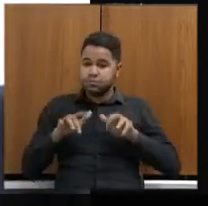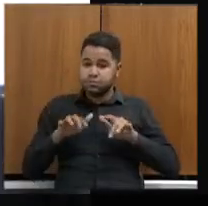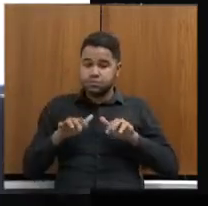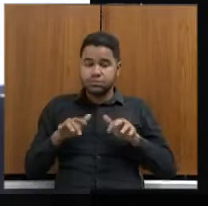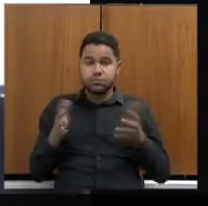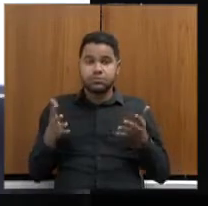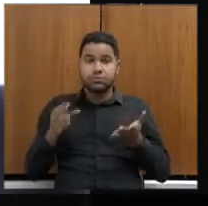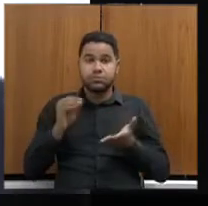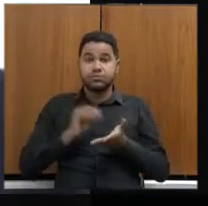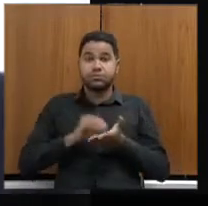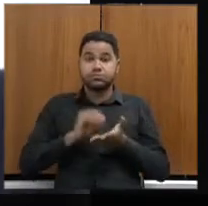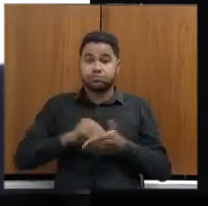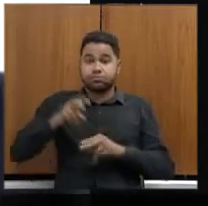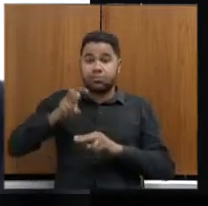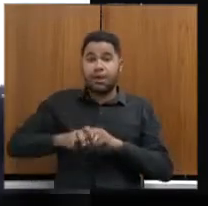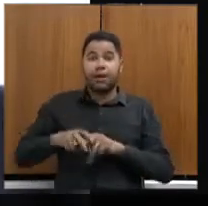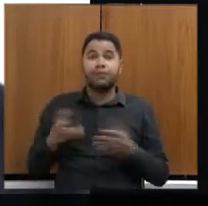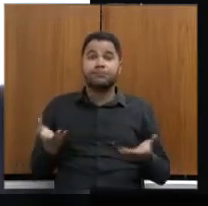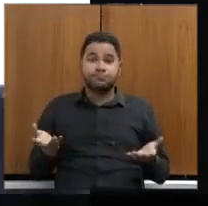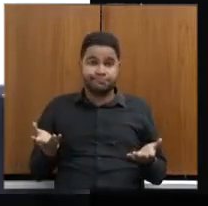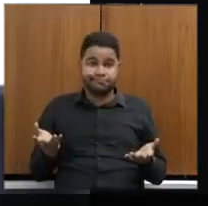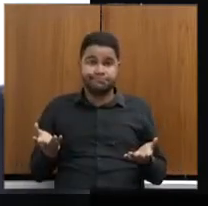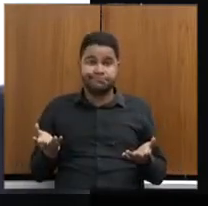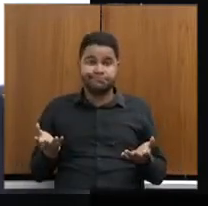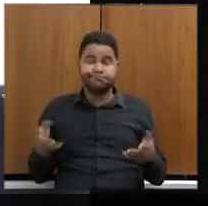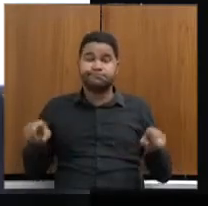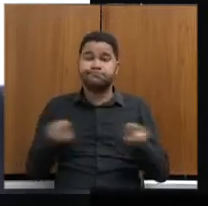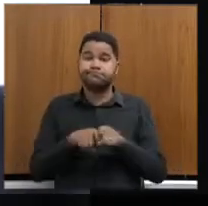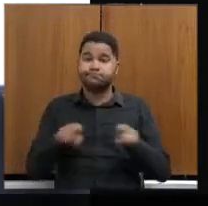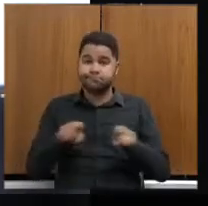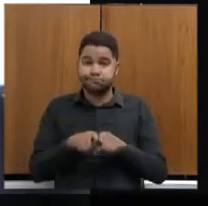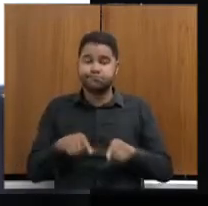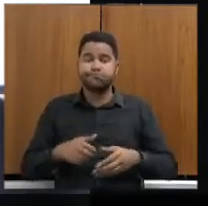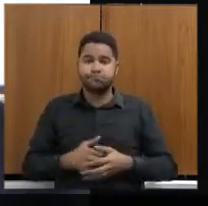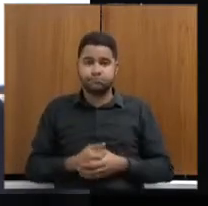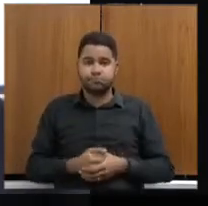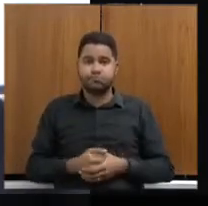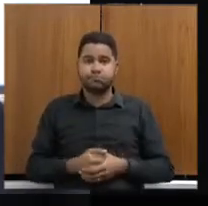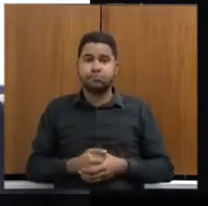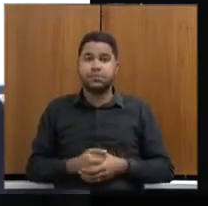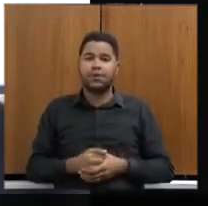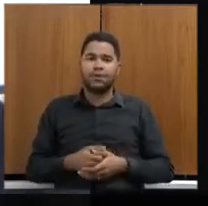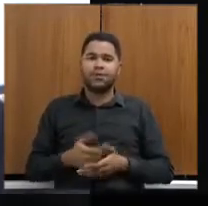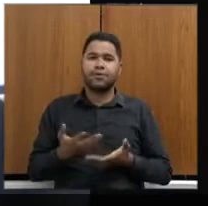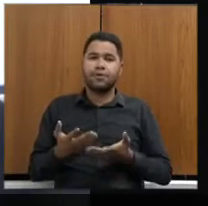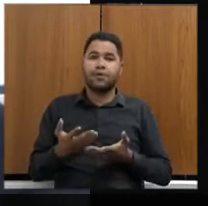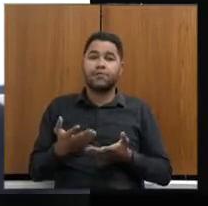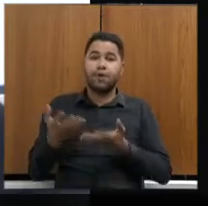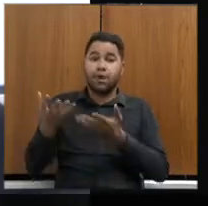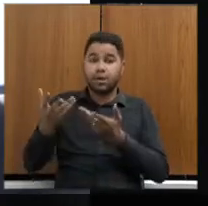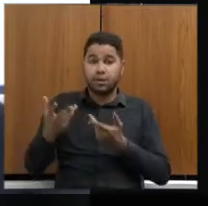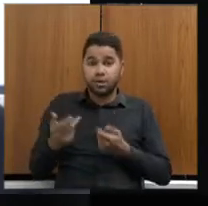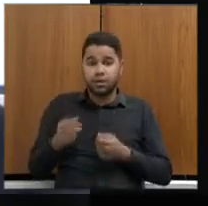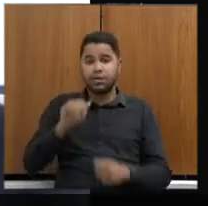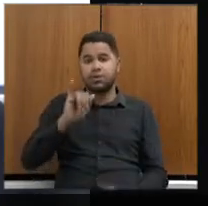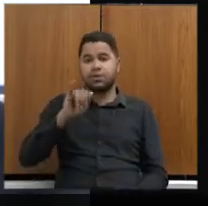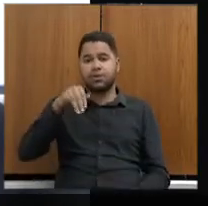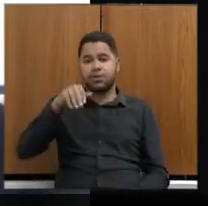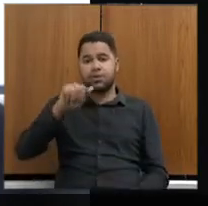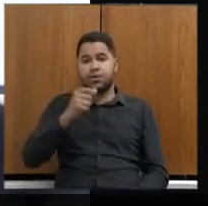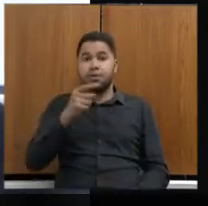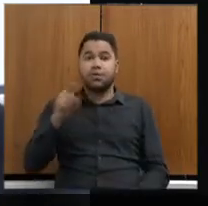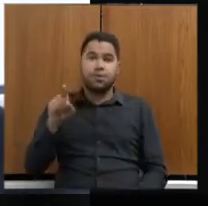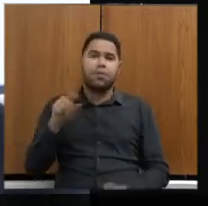lutadores. Até cadeira para poder xeretar da mesma forma que foi atendido Está sendo atendido Lima o